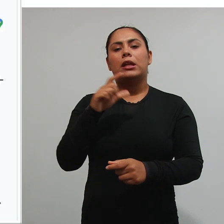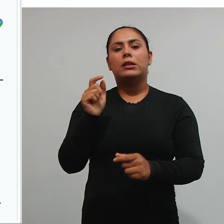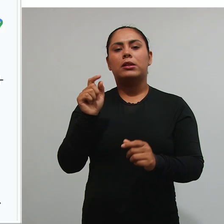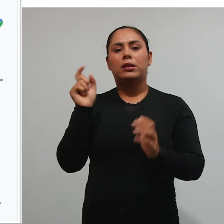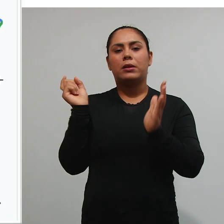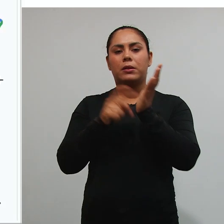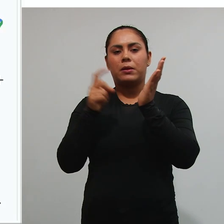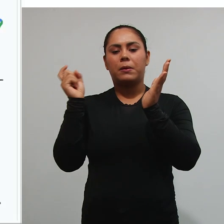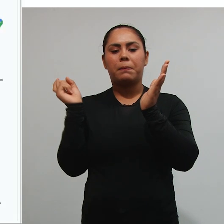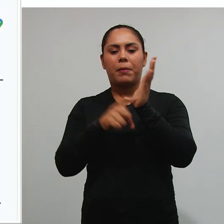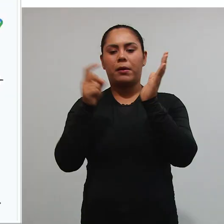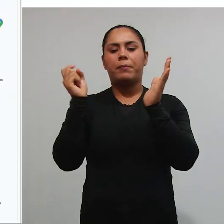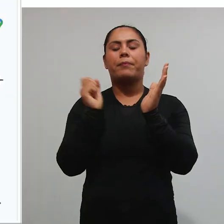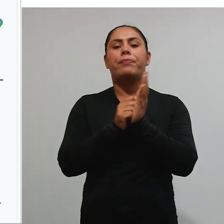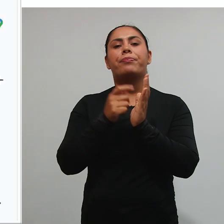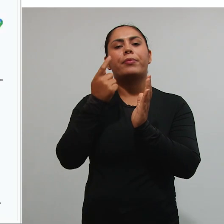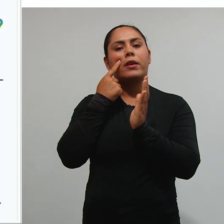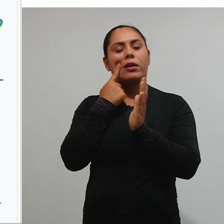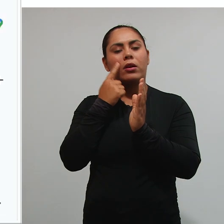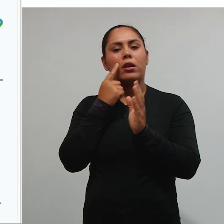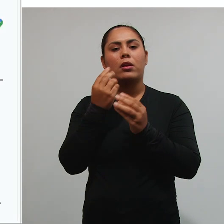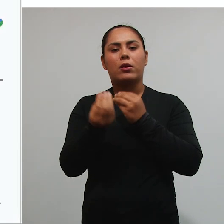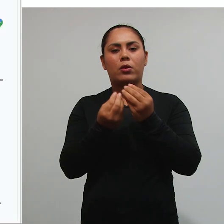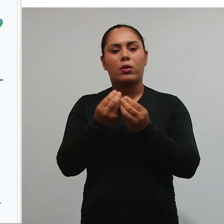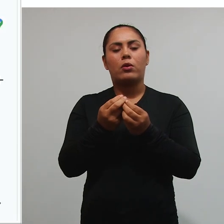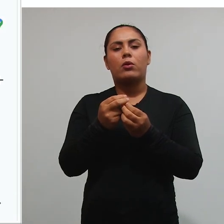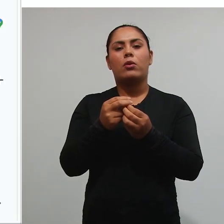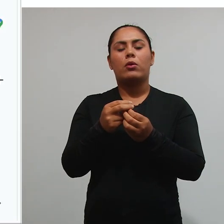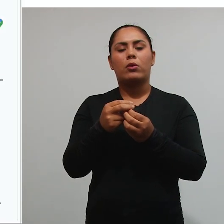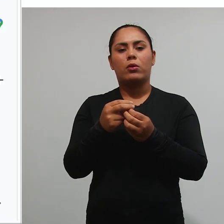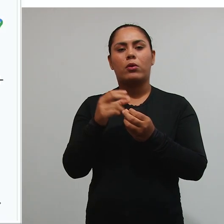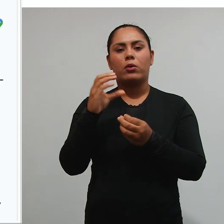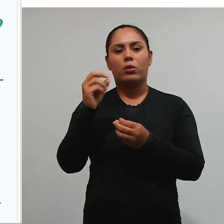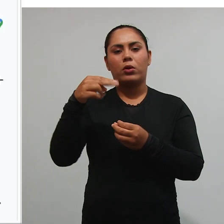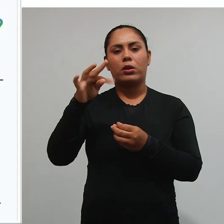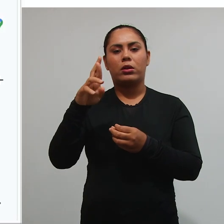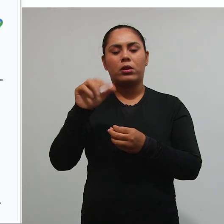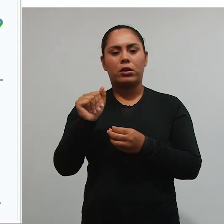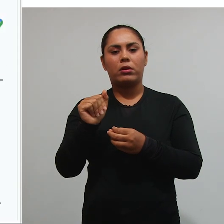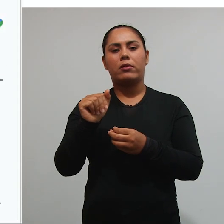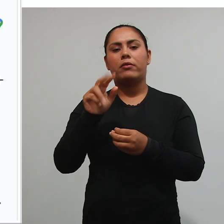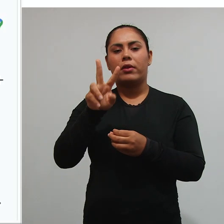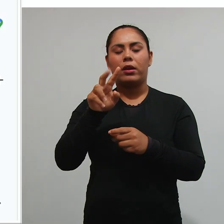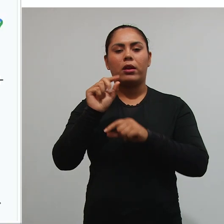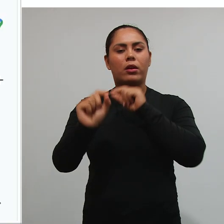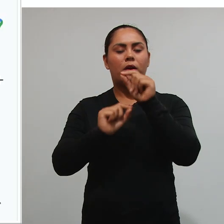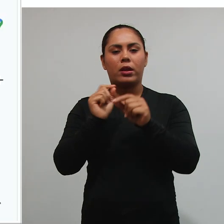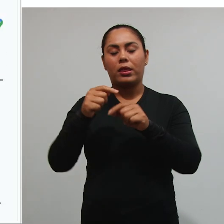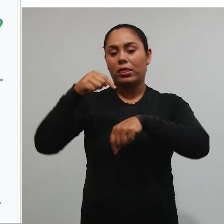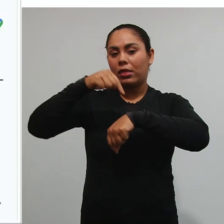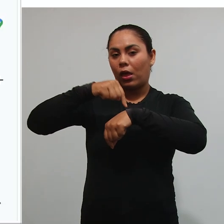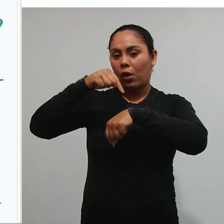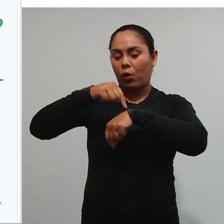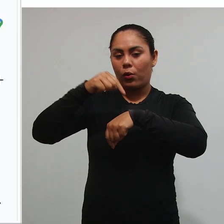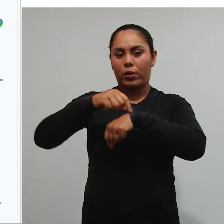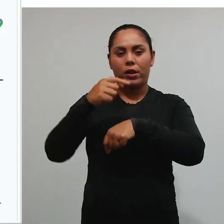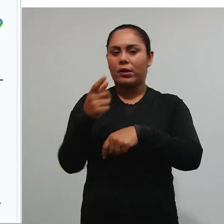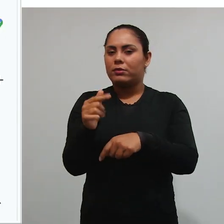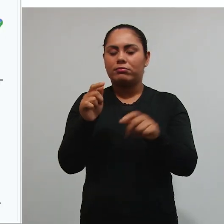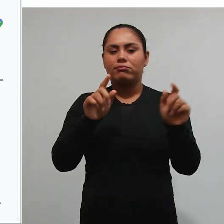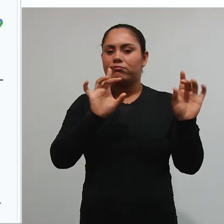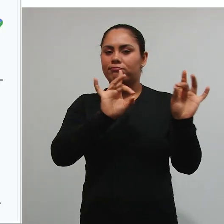2 Enter, vou Ctrl V. Qual que é a questão aqui? Na hora que eu colo, nem